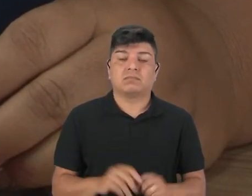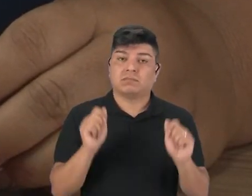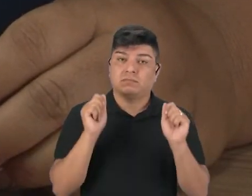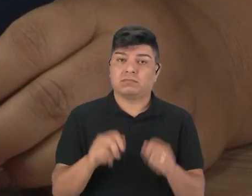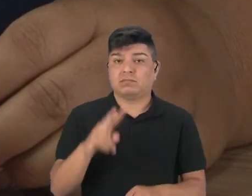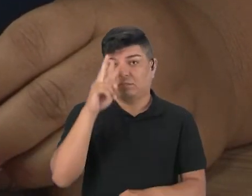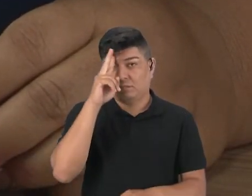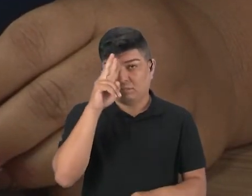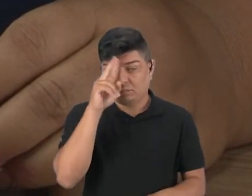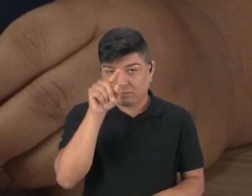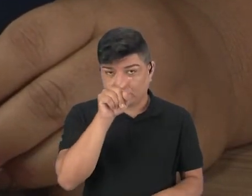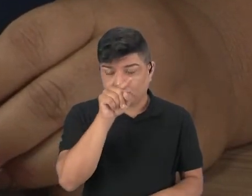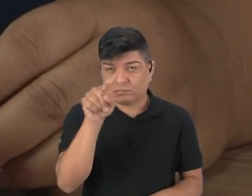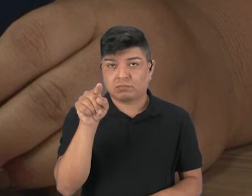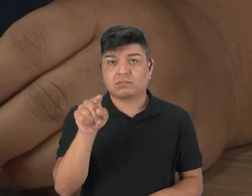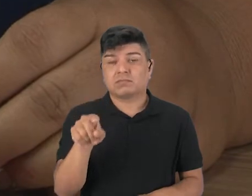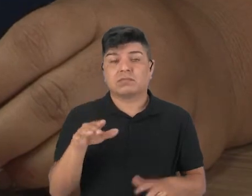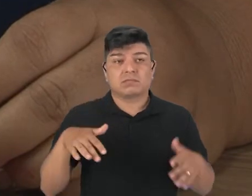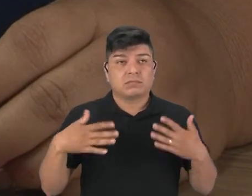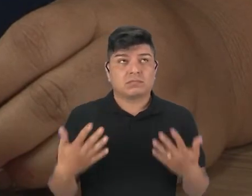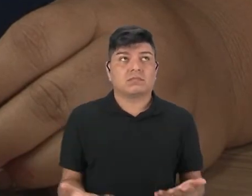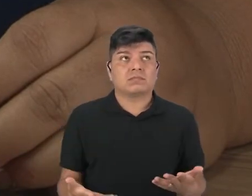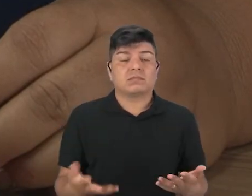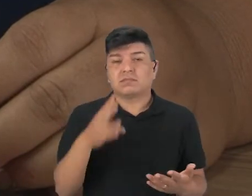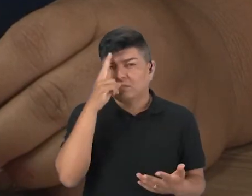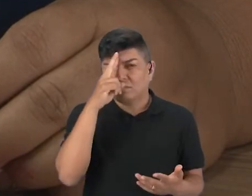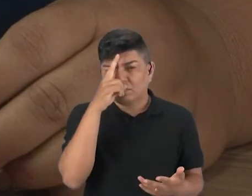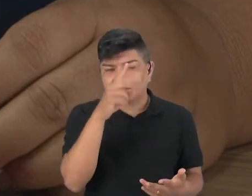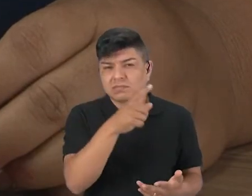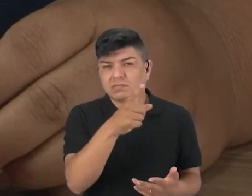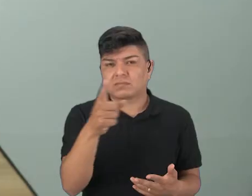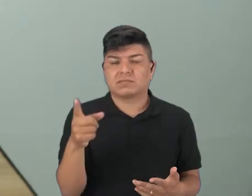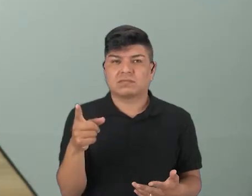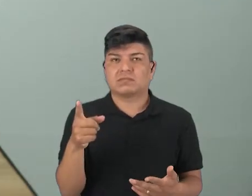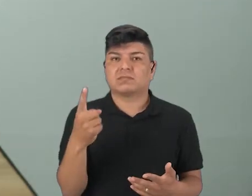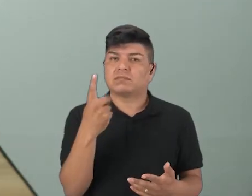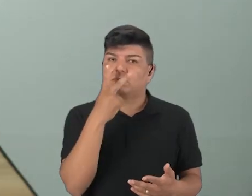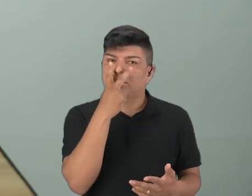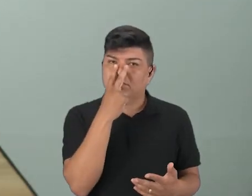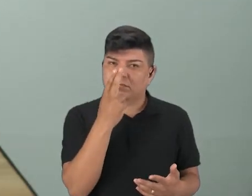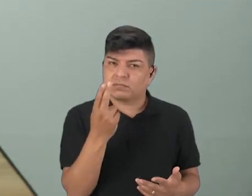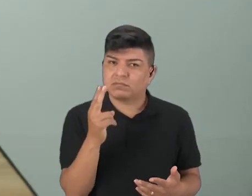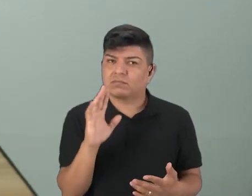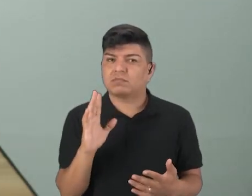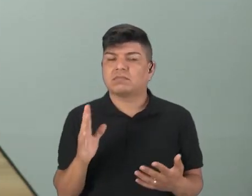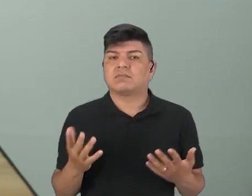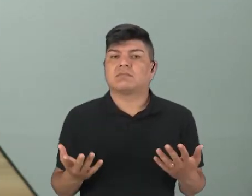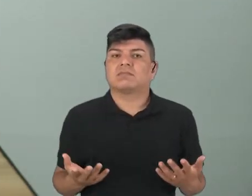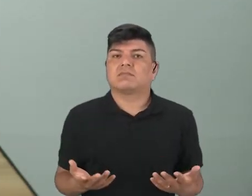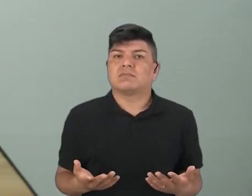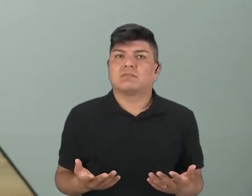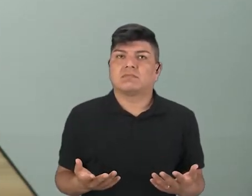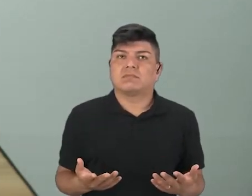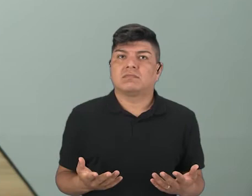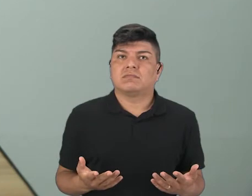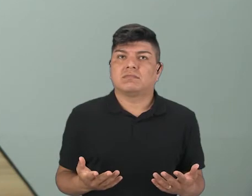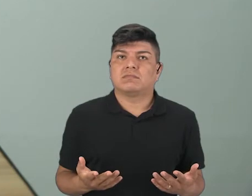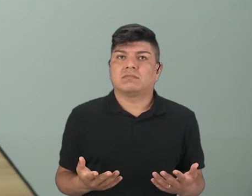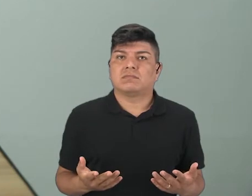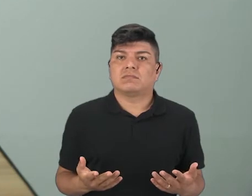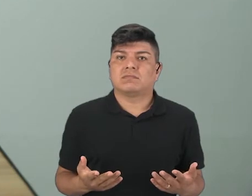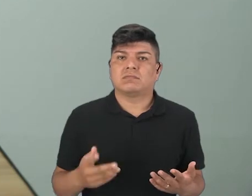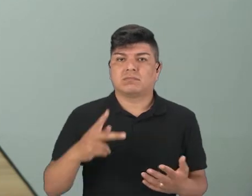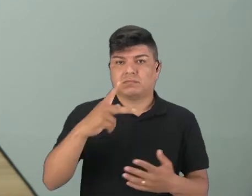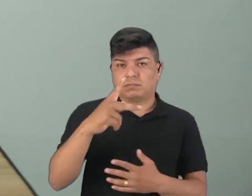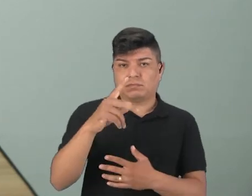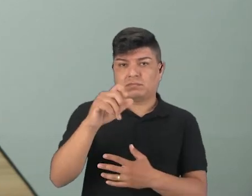a vocês essas formas, certo? Vocês lembram? Uma se parece, tem um formato parecido com